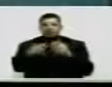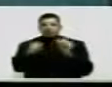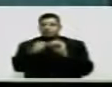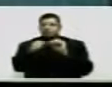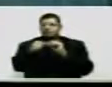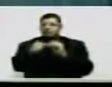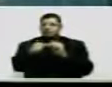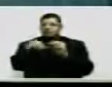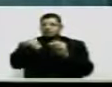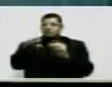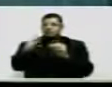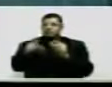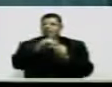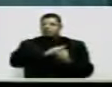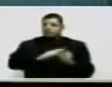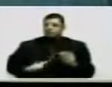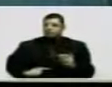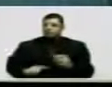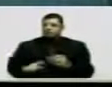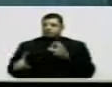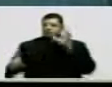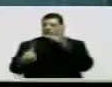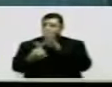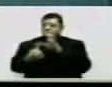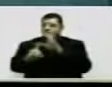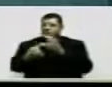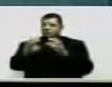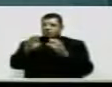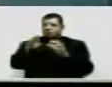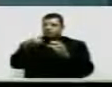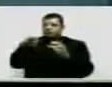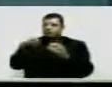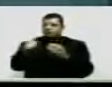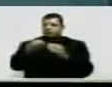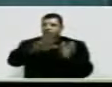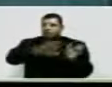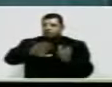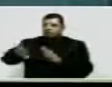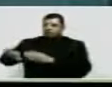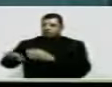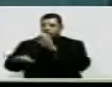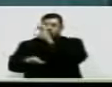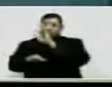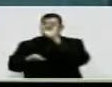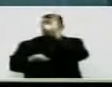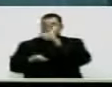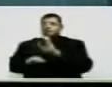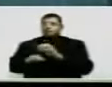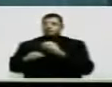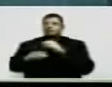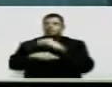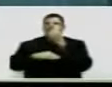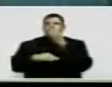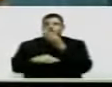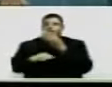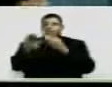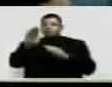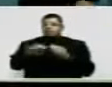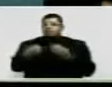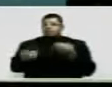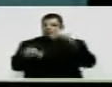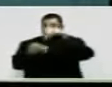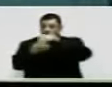superada na medida em que o deputado Chico Preto apresentou uma emenda e retirou o percentual. Portanto,